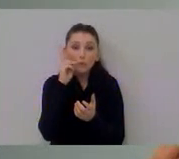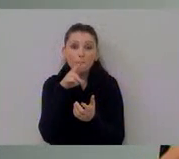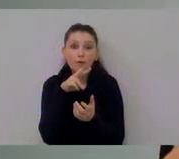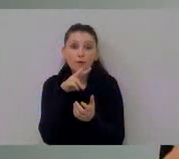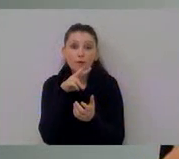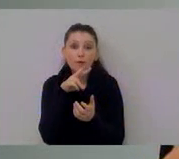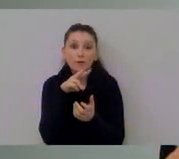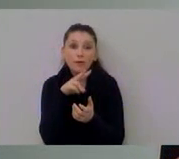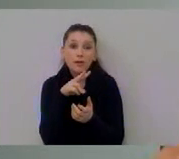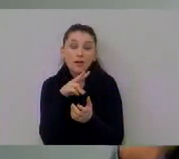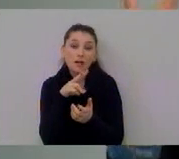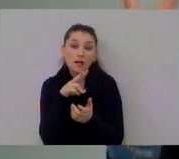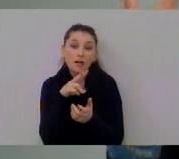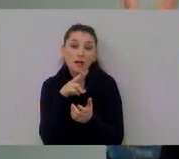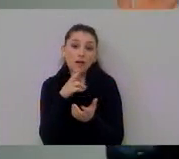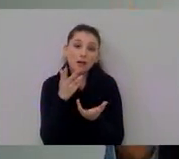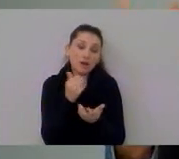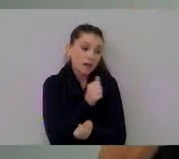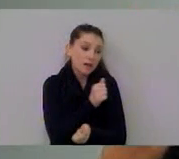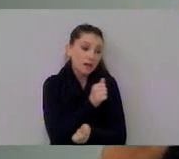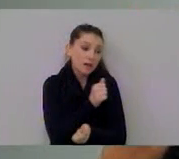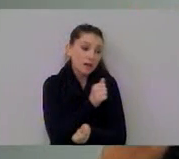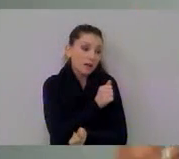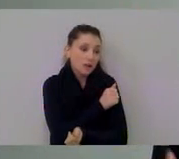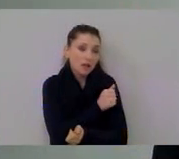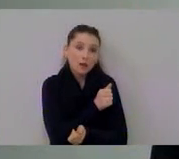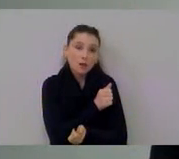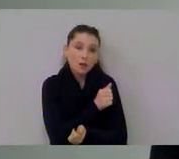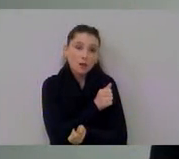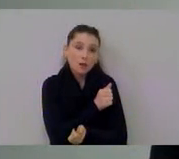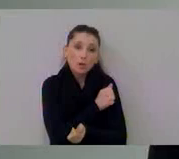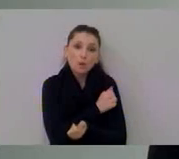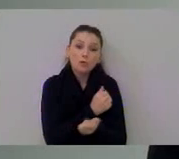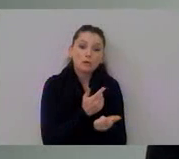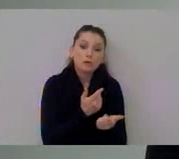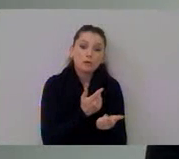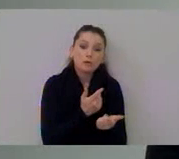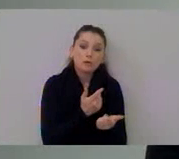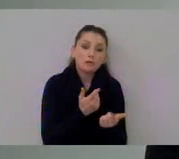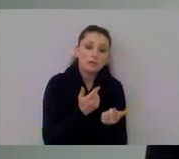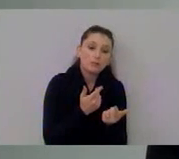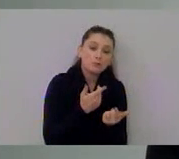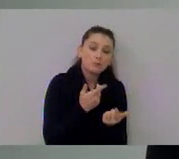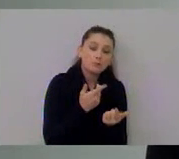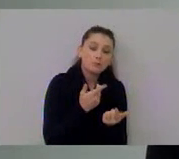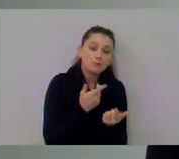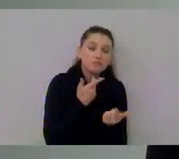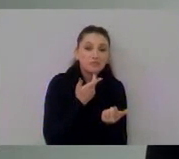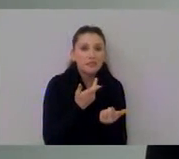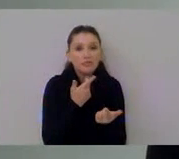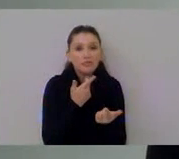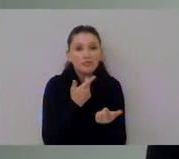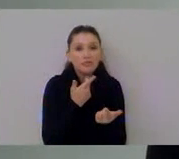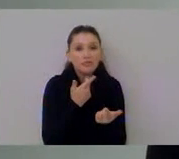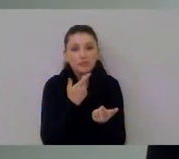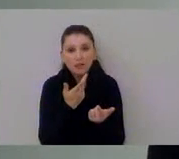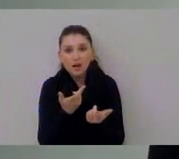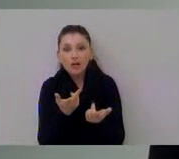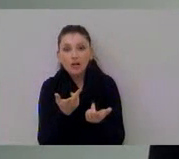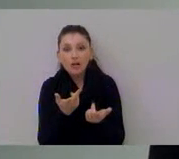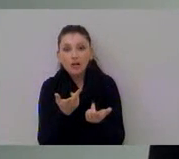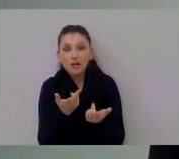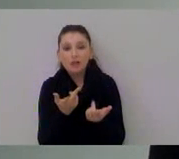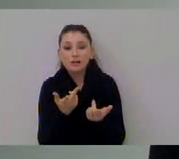E muitas vezes já vi a vereadora Tati debatendo sobre a questão da